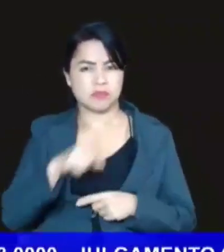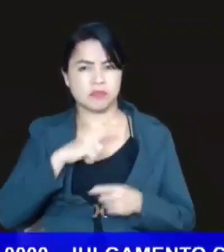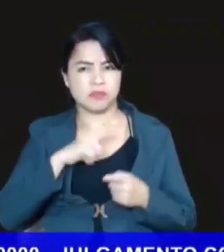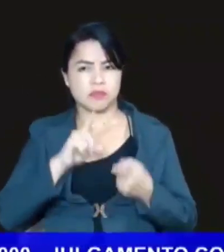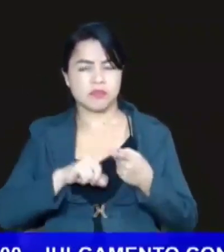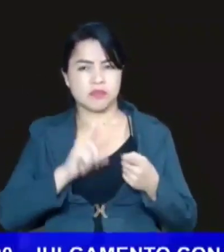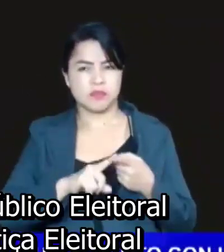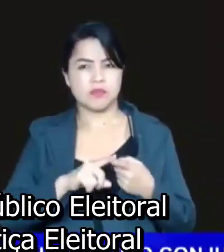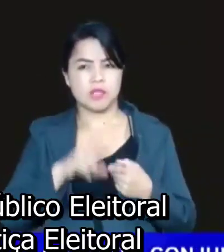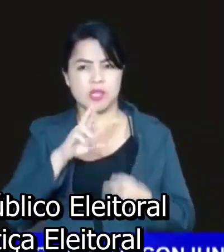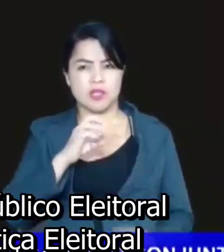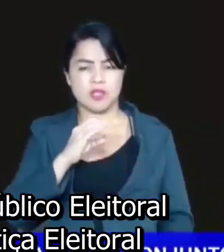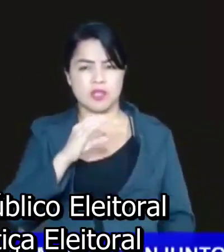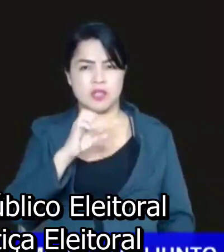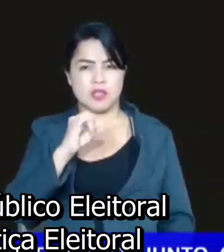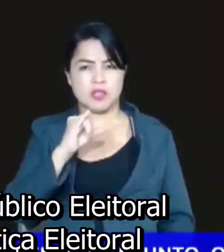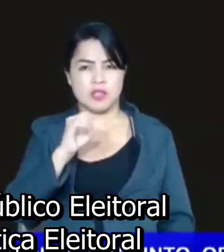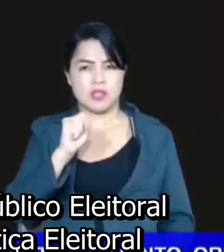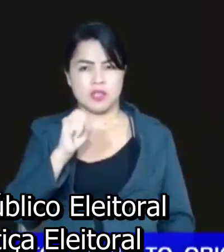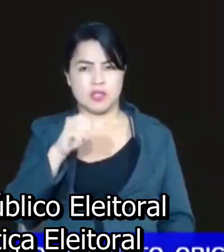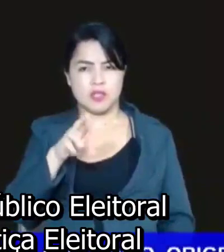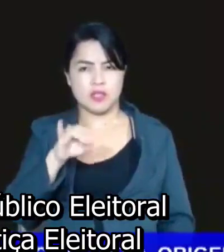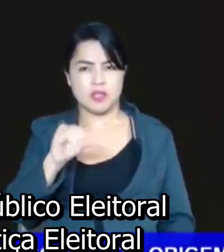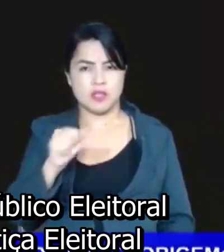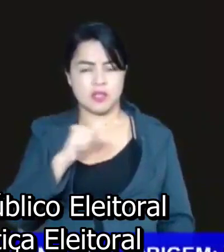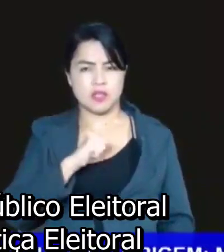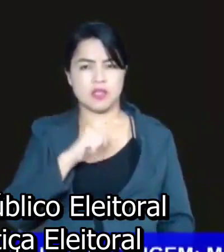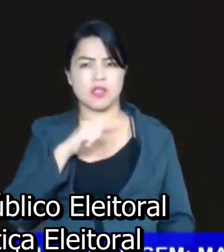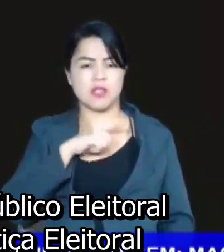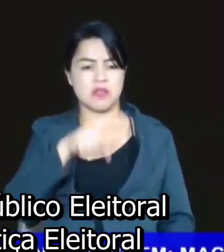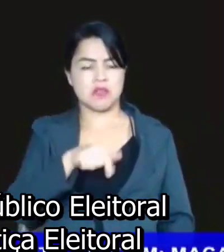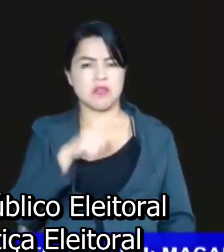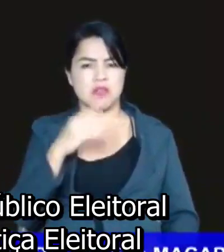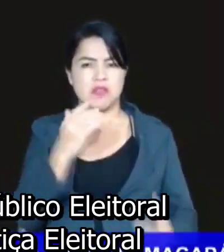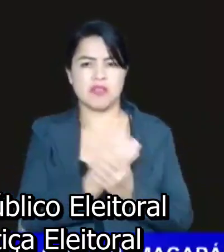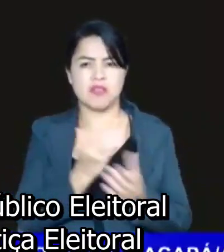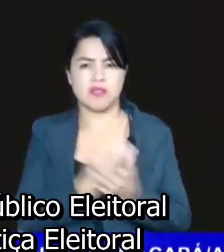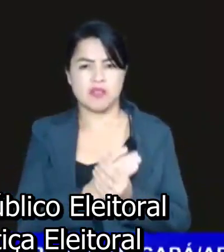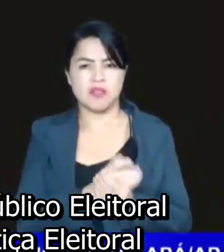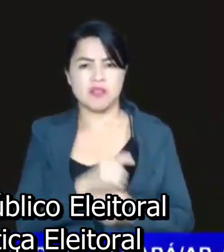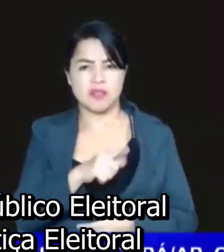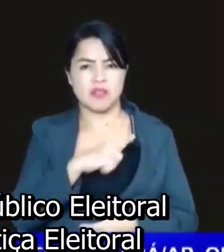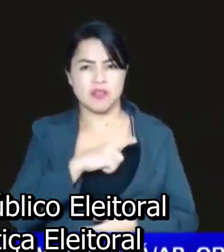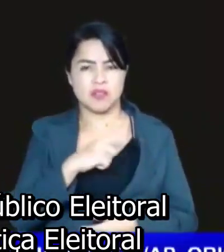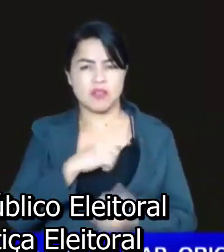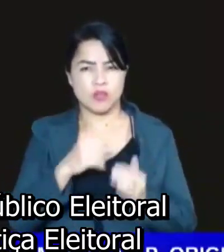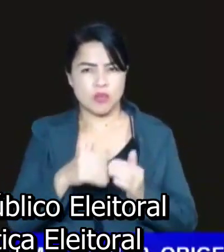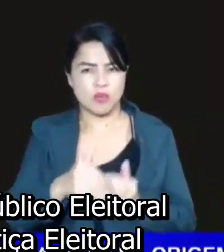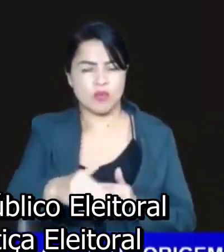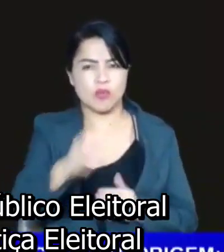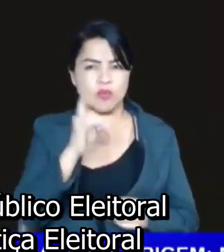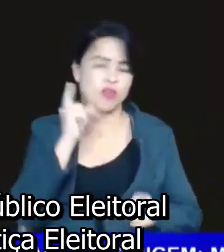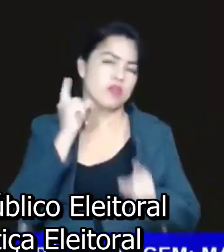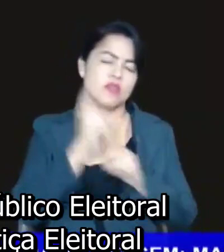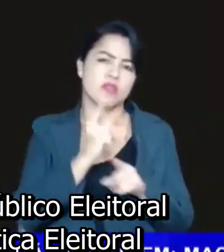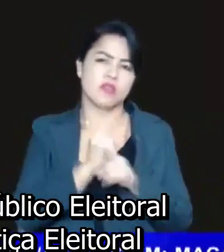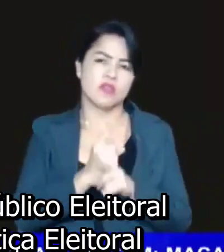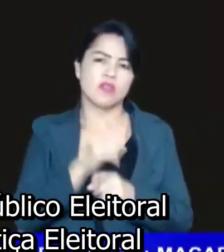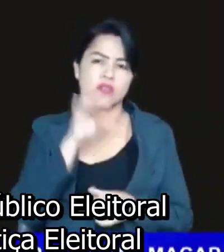rescisória. Esse processo representa a via crucis que o Ministério Público Eleitoral precisa encontrar